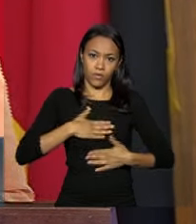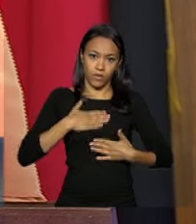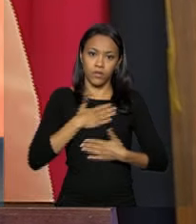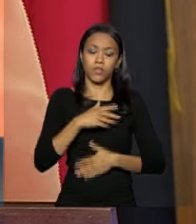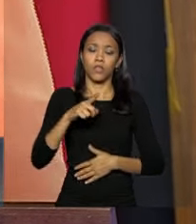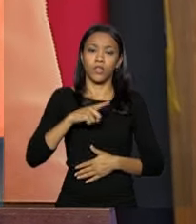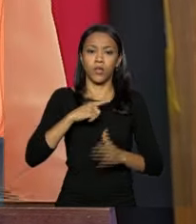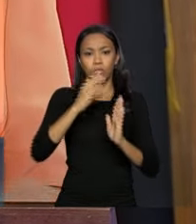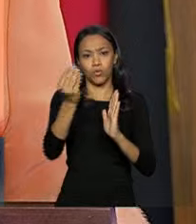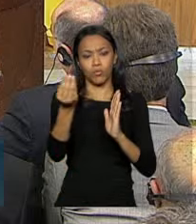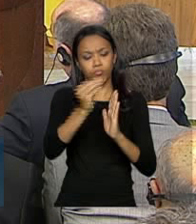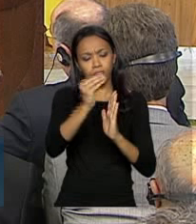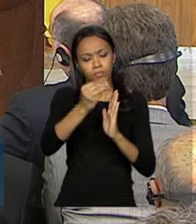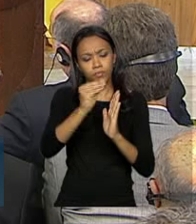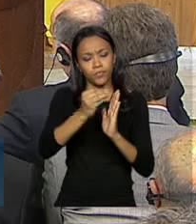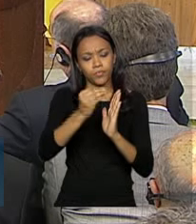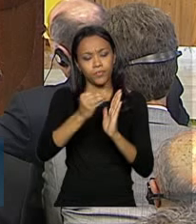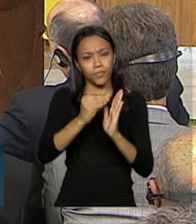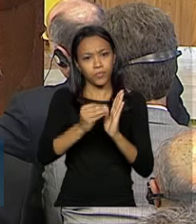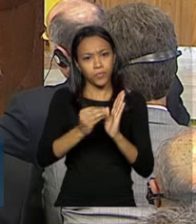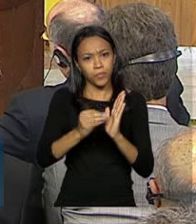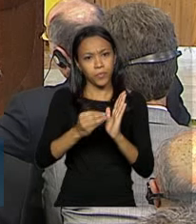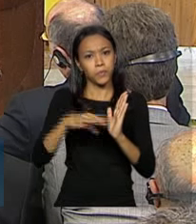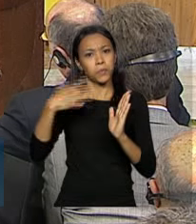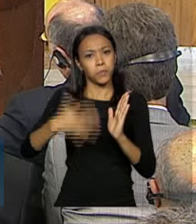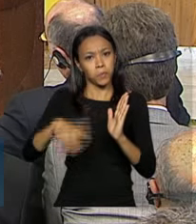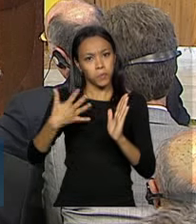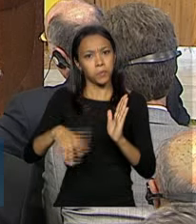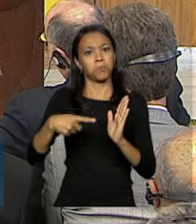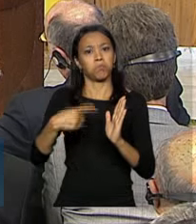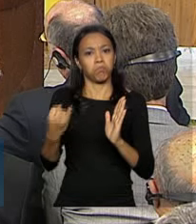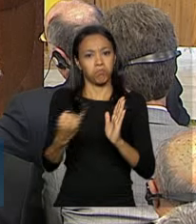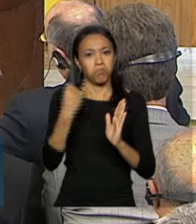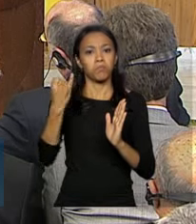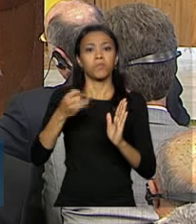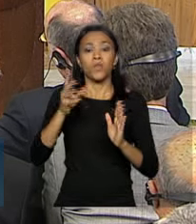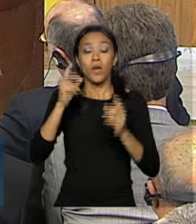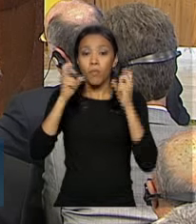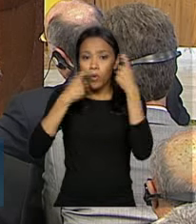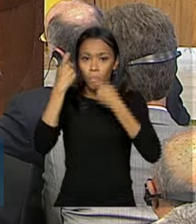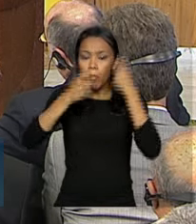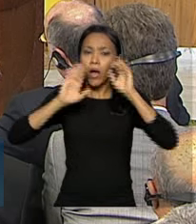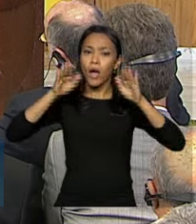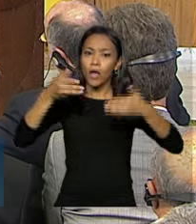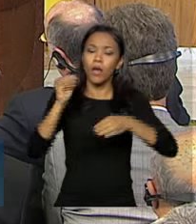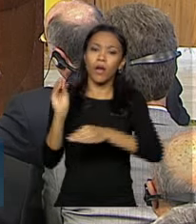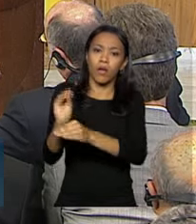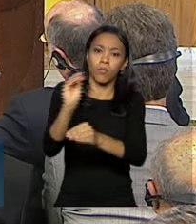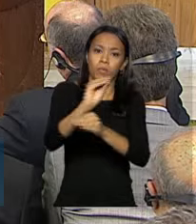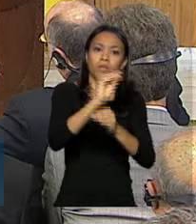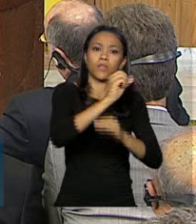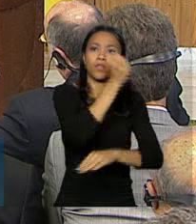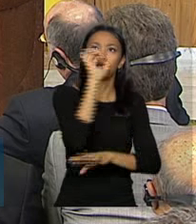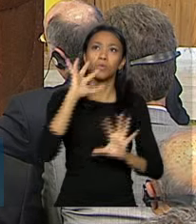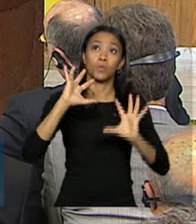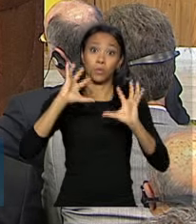agenda tão ambiciosa em relação à proteção do clima, e gostaria de agradecer a todos que cooperaram